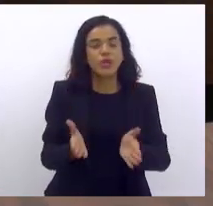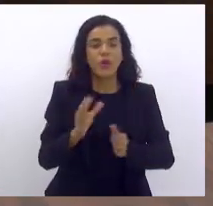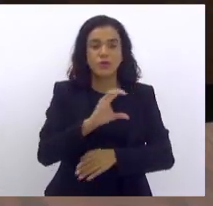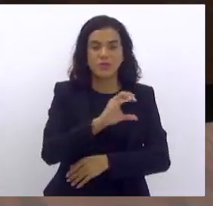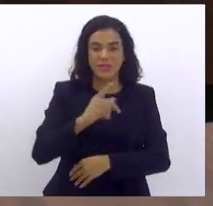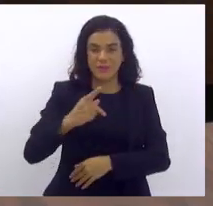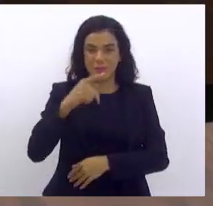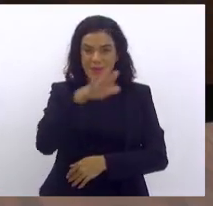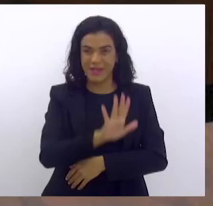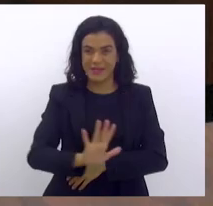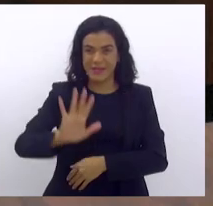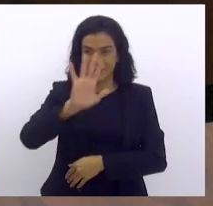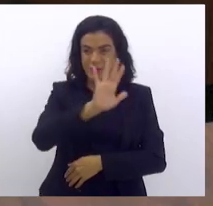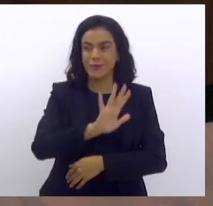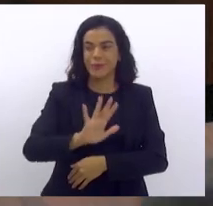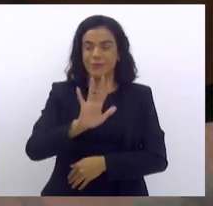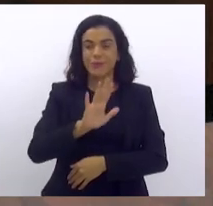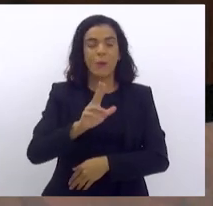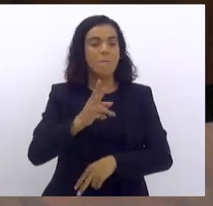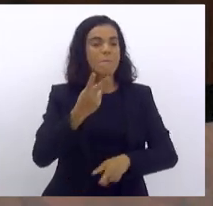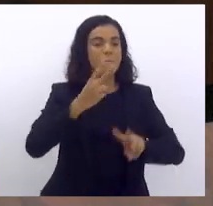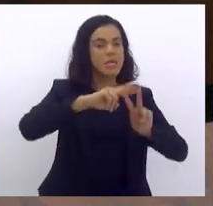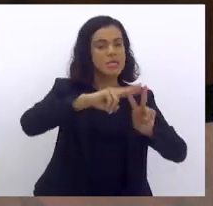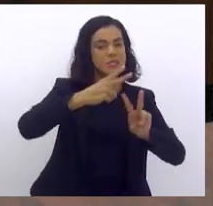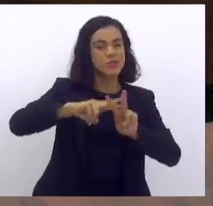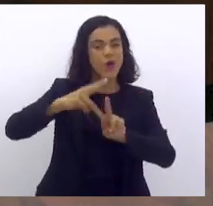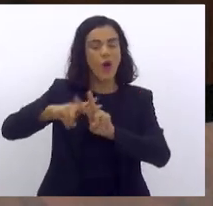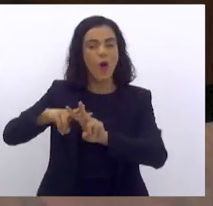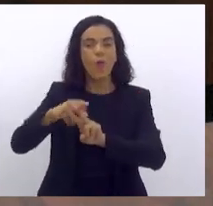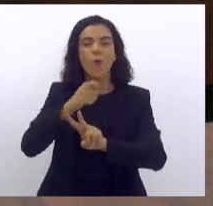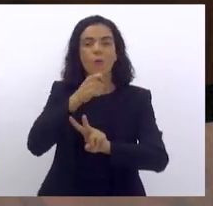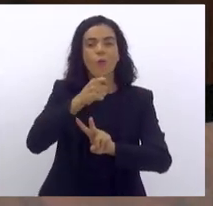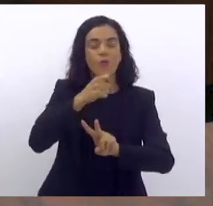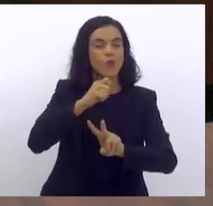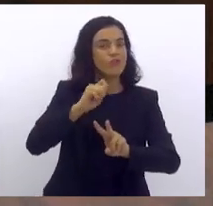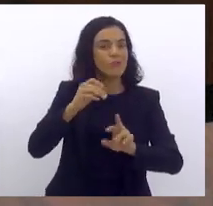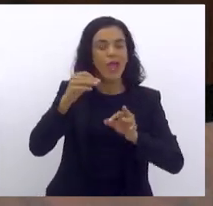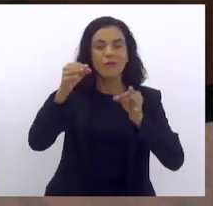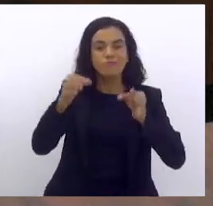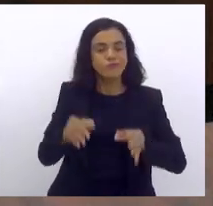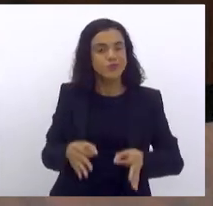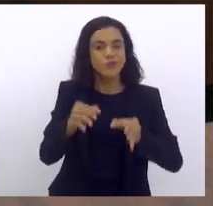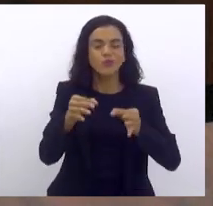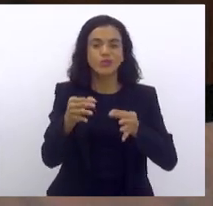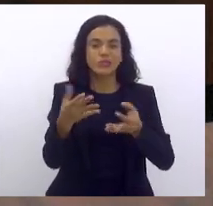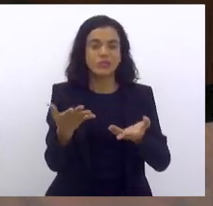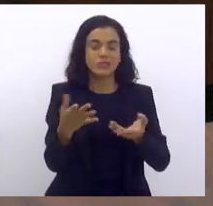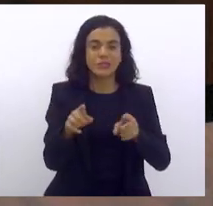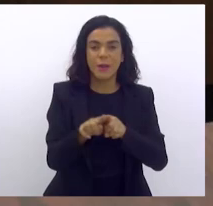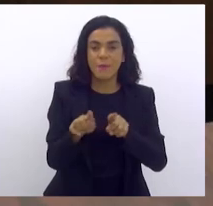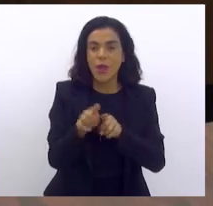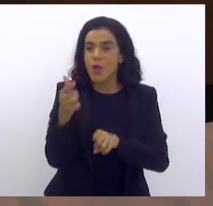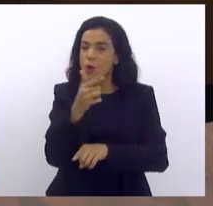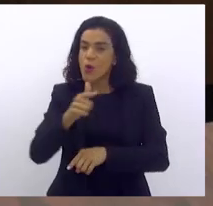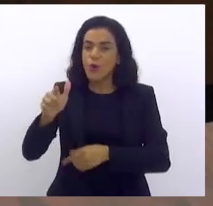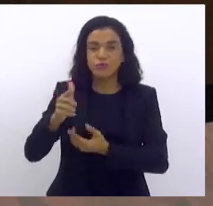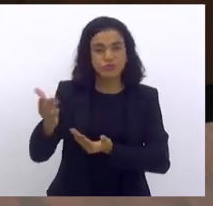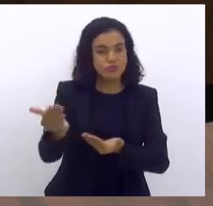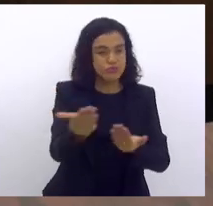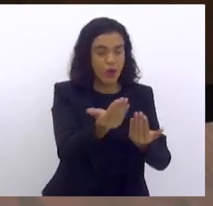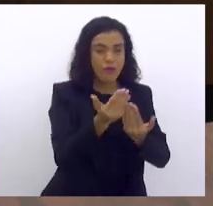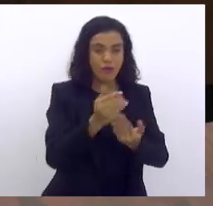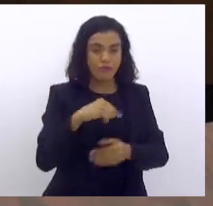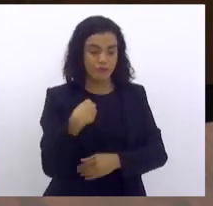CPP nacionalmente. Ou seja, prisões injustas como a do Gustavo Nobre e de tantos outros jovens, a nossa